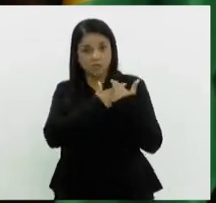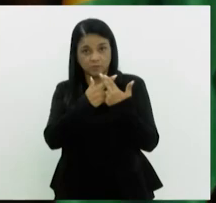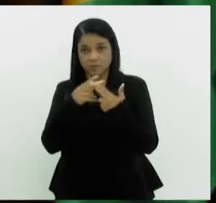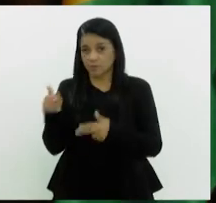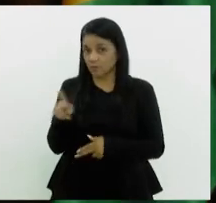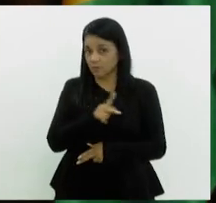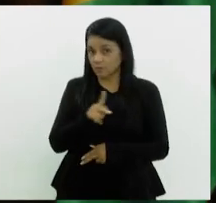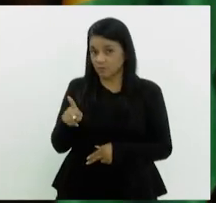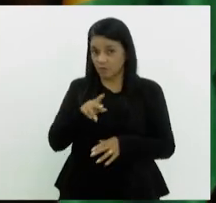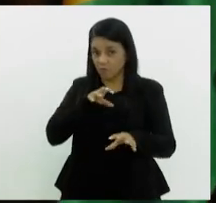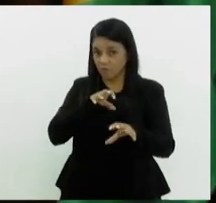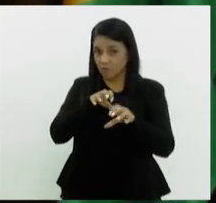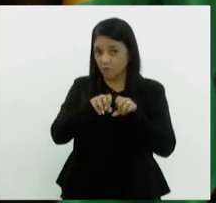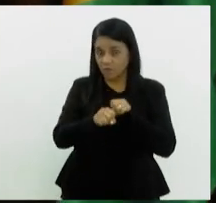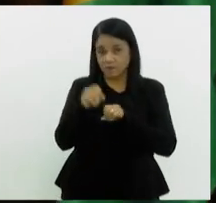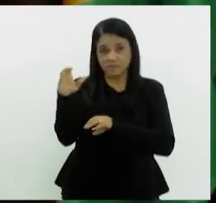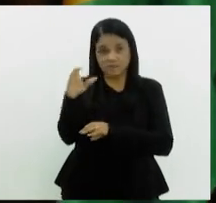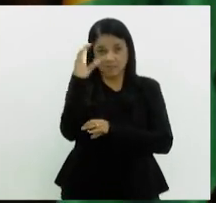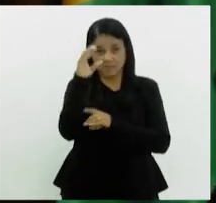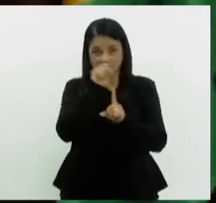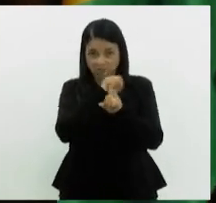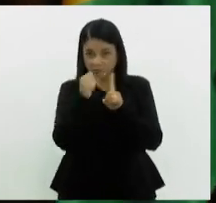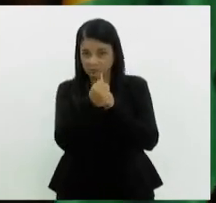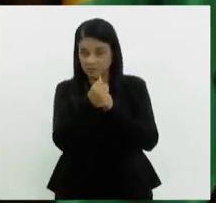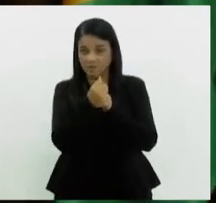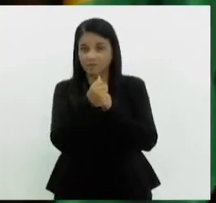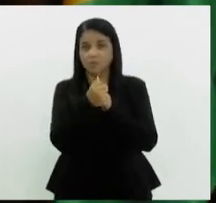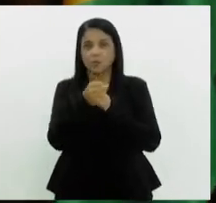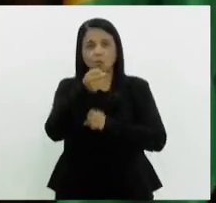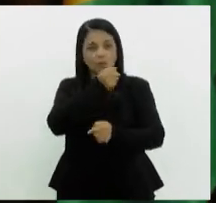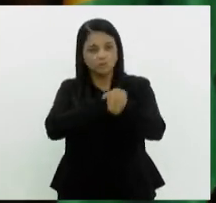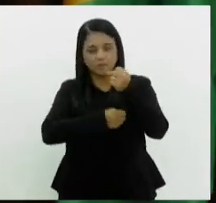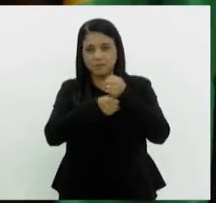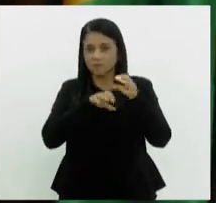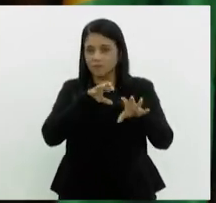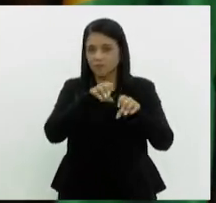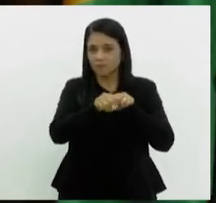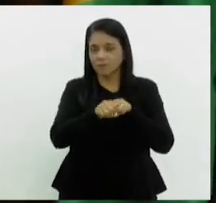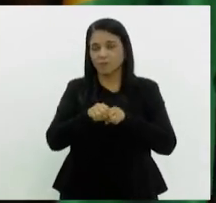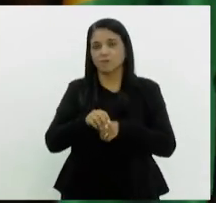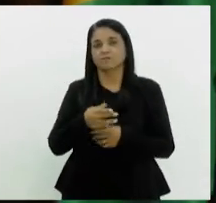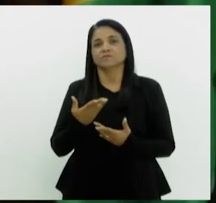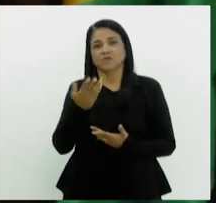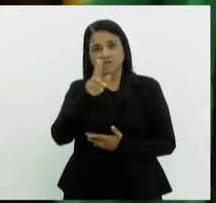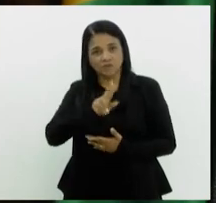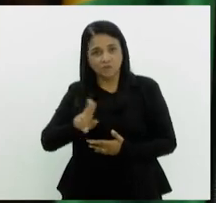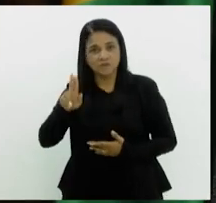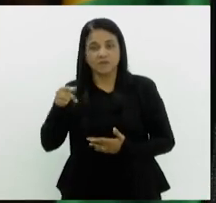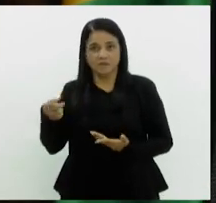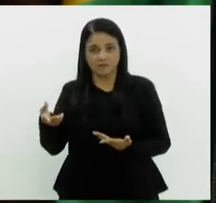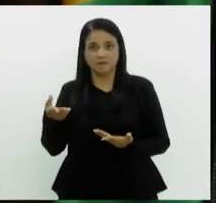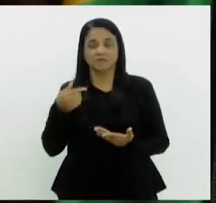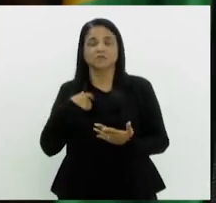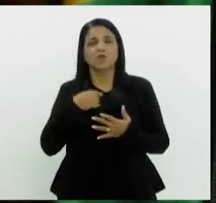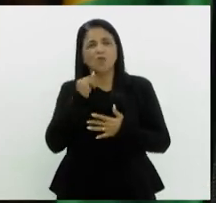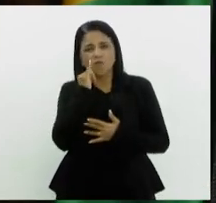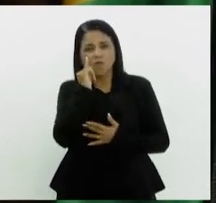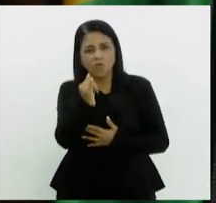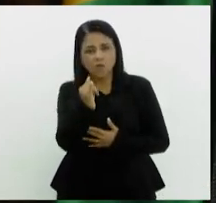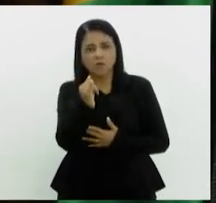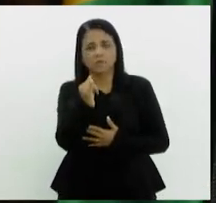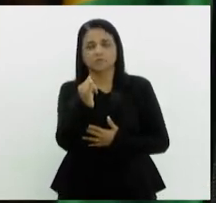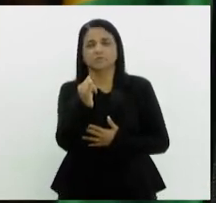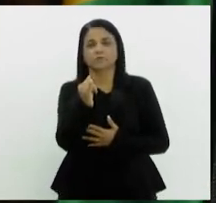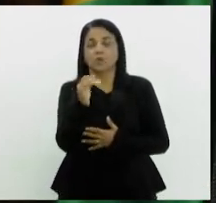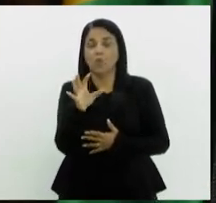professora formada em ciências sociais o ano passado pelo IFIX. E eu digo para vocês, eu acho